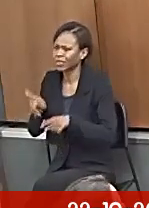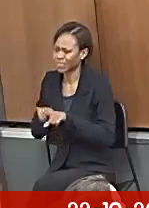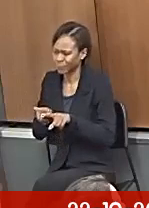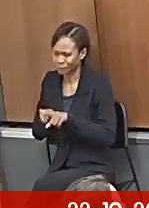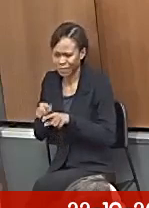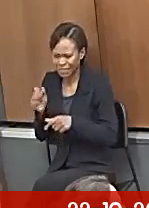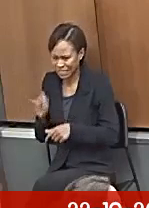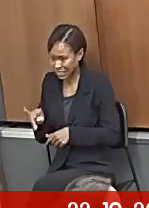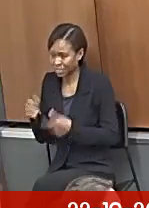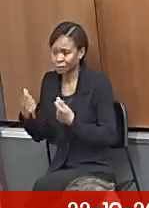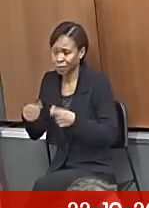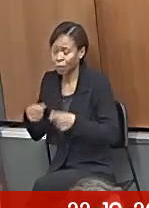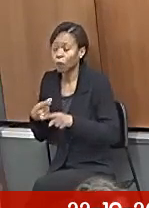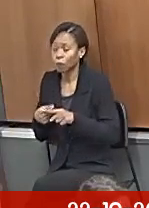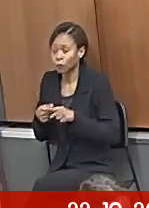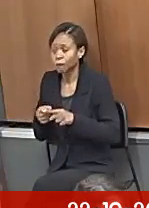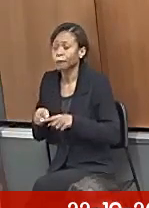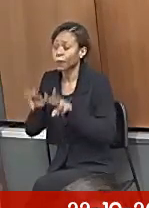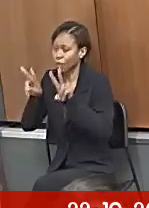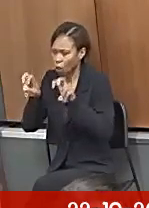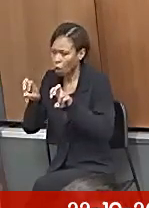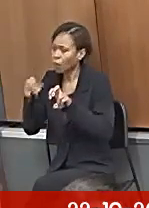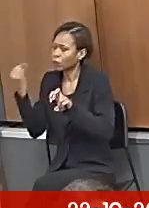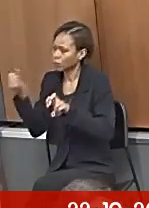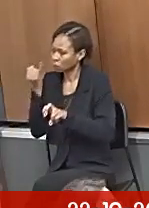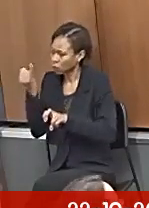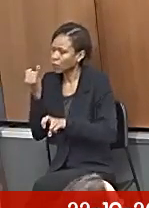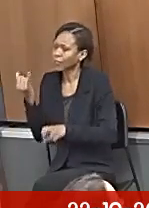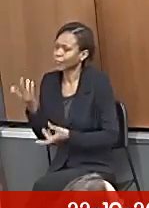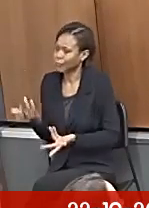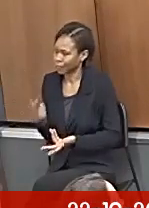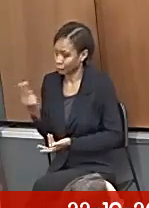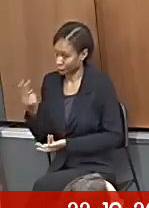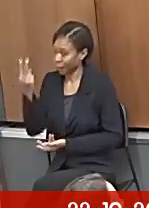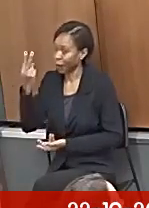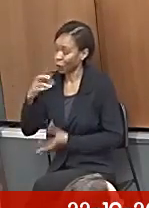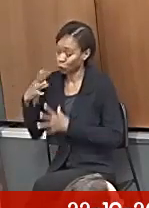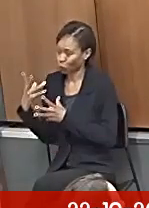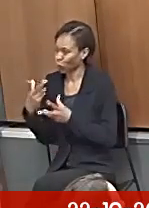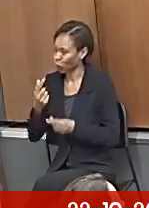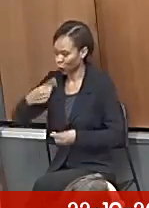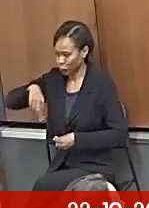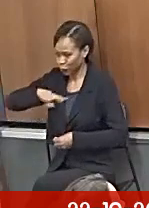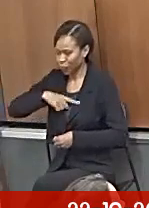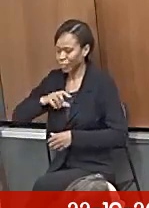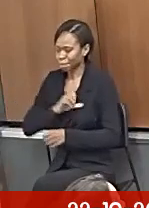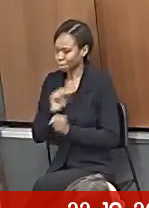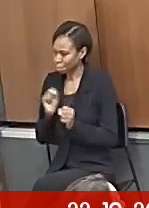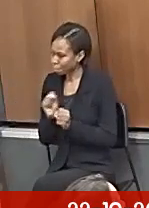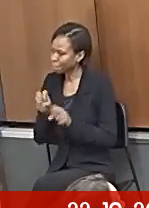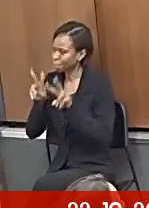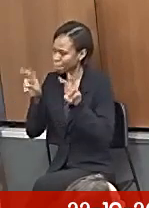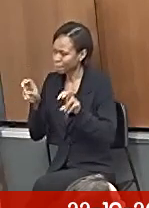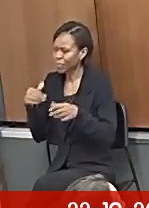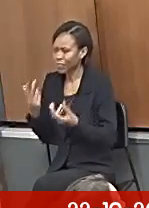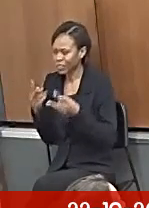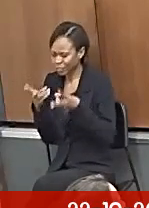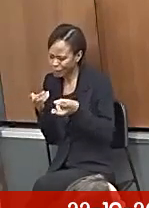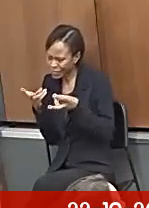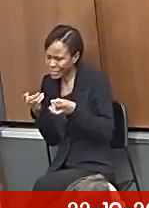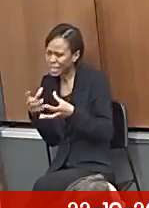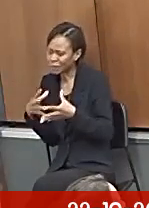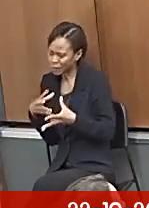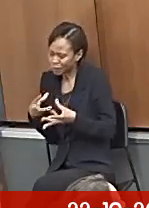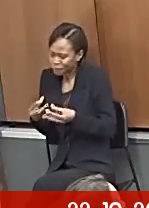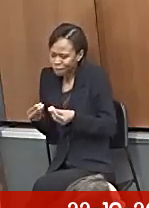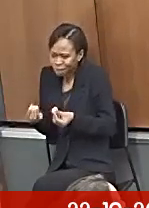relógio, porque essa causa vale a pena, né? Todos aqui são, de fato, apaixonados. Então, a gente vê essa sensibilidade. Eu já